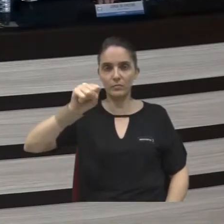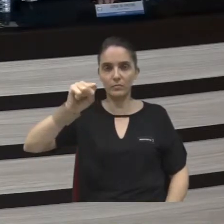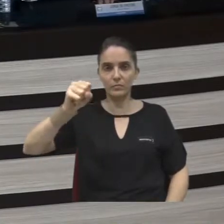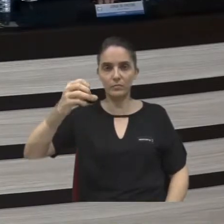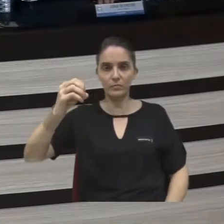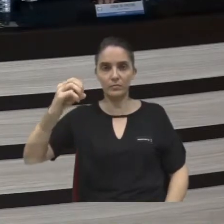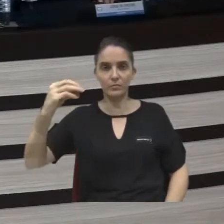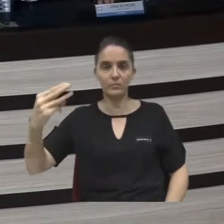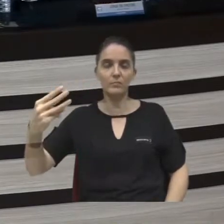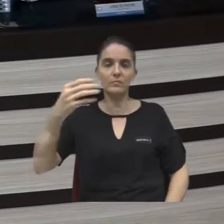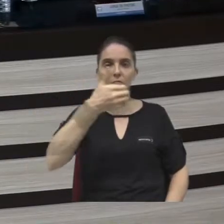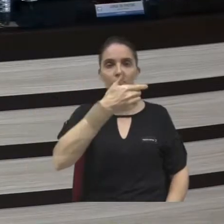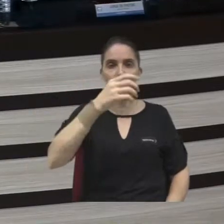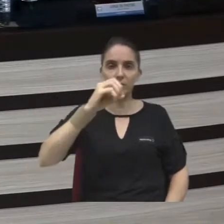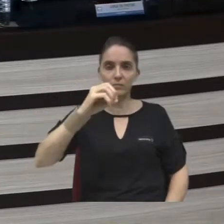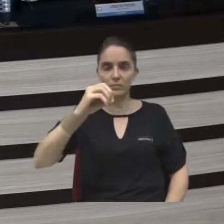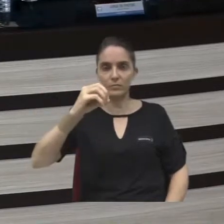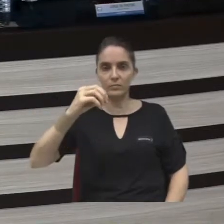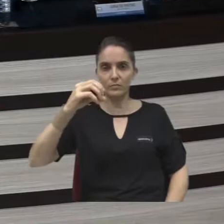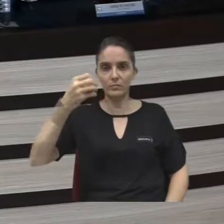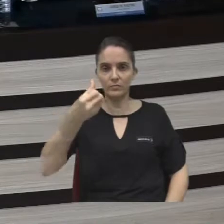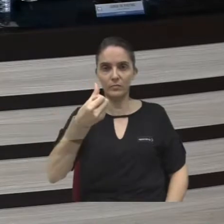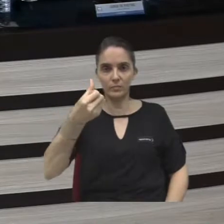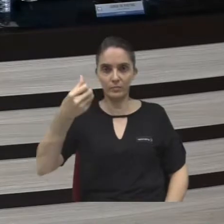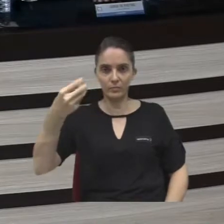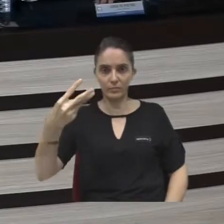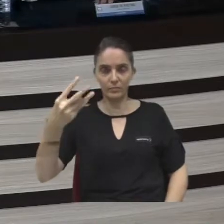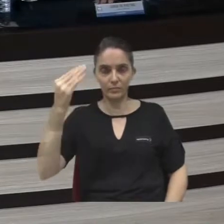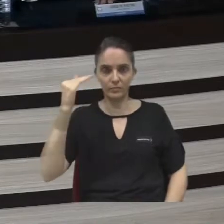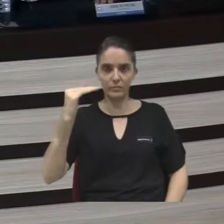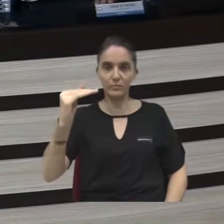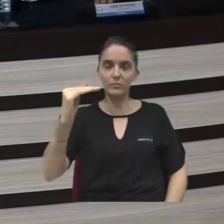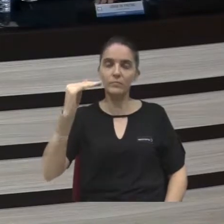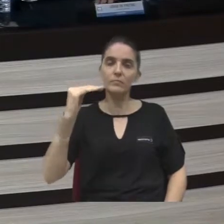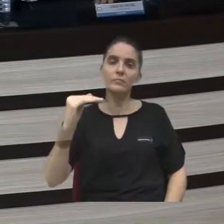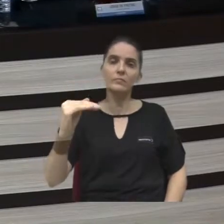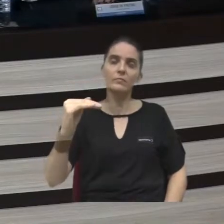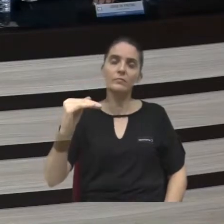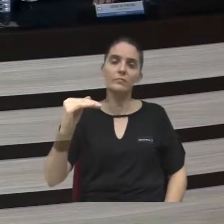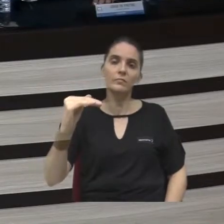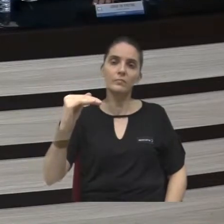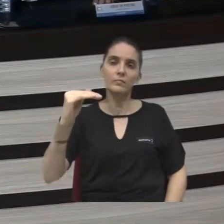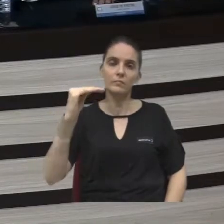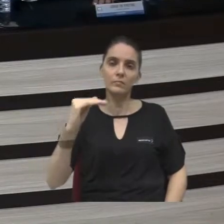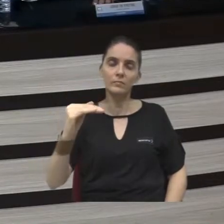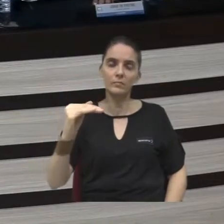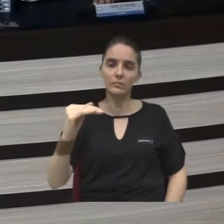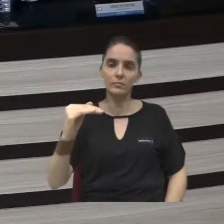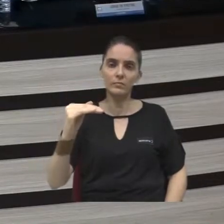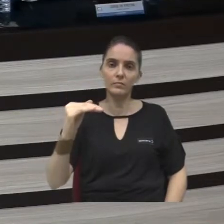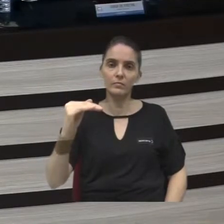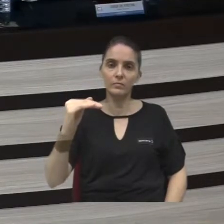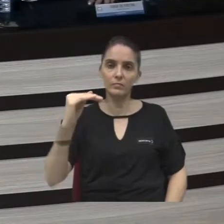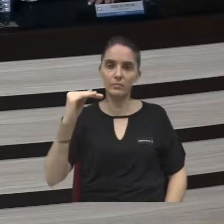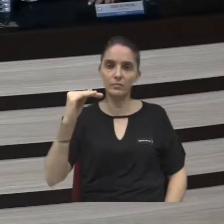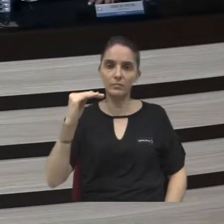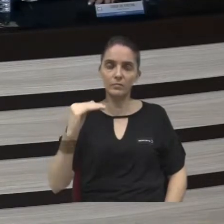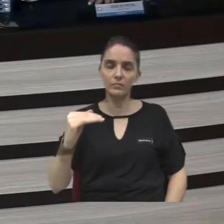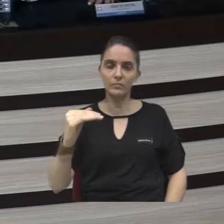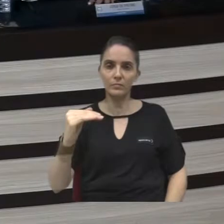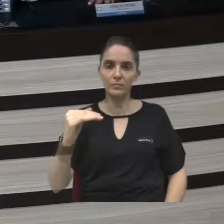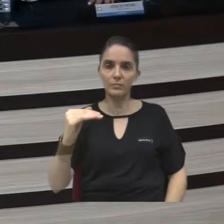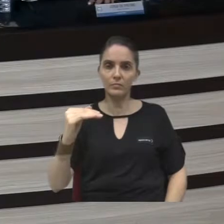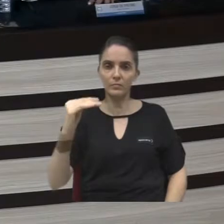20.063, 20.064, 20.065, 20.066, 20.077,